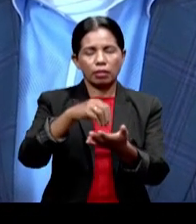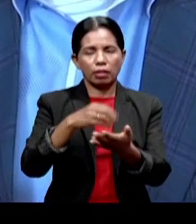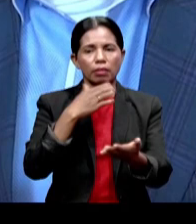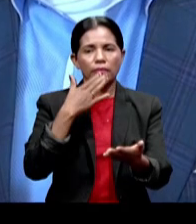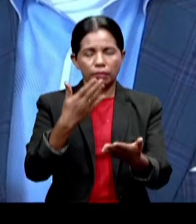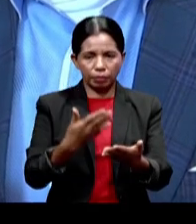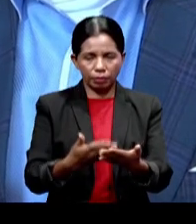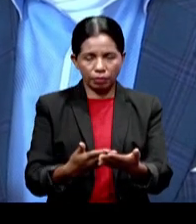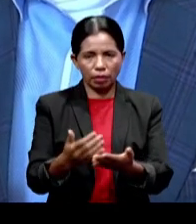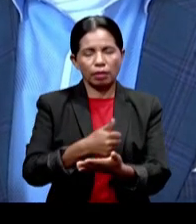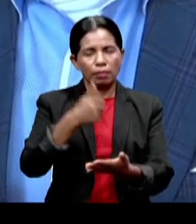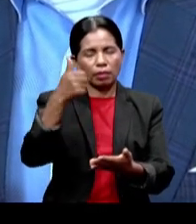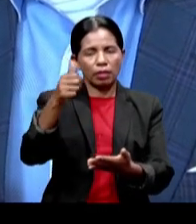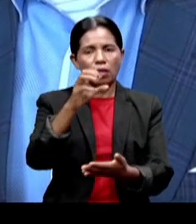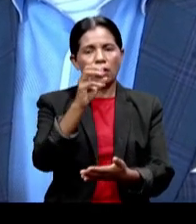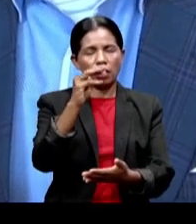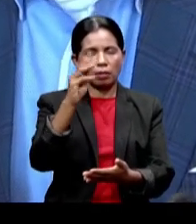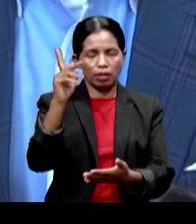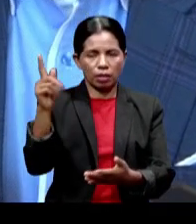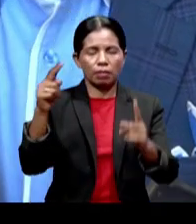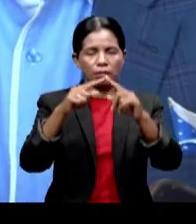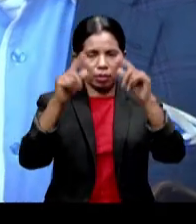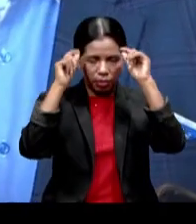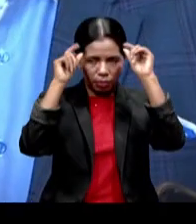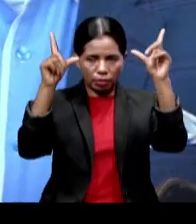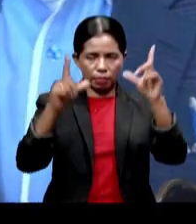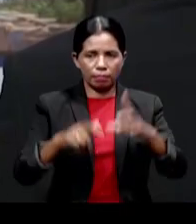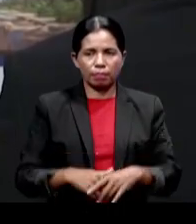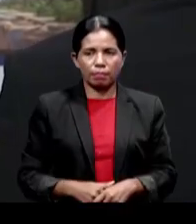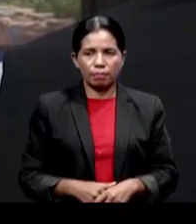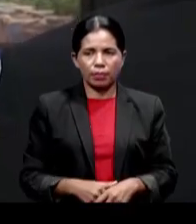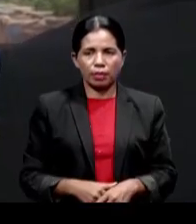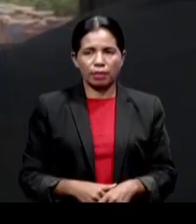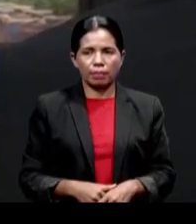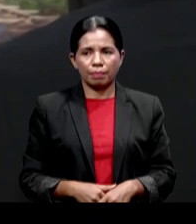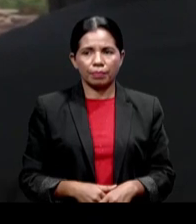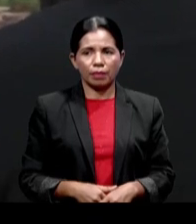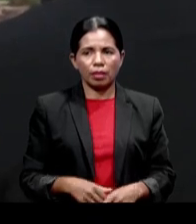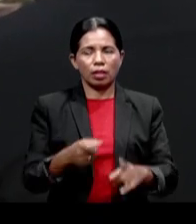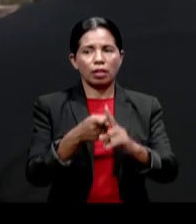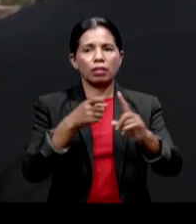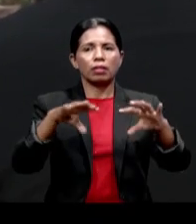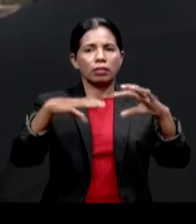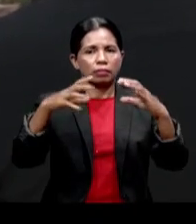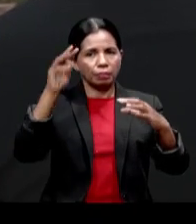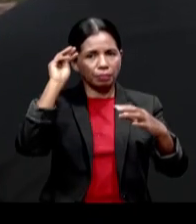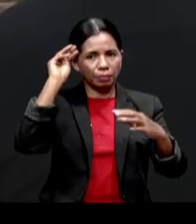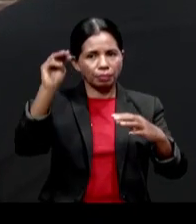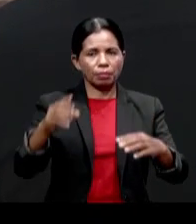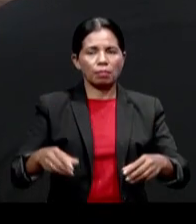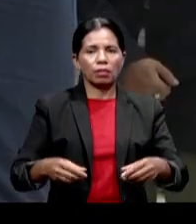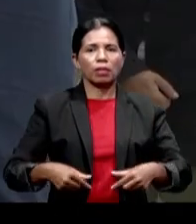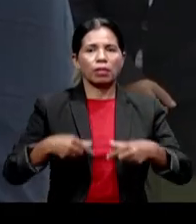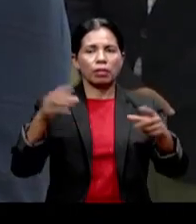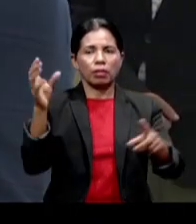ida ne be manan ona ba OMK no ba Timor-Leste. And for Timor-Leste. Antes nele, o Conselho Ministro delibera onde